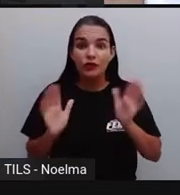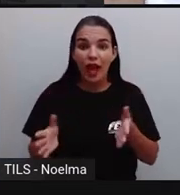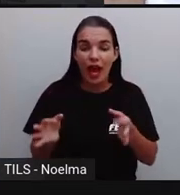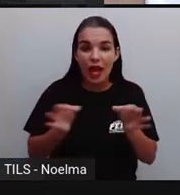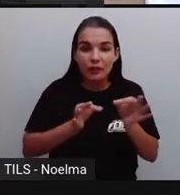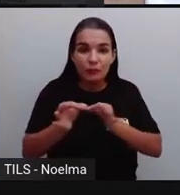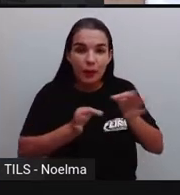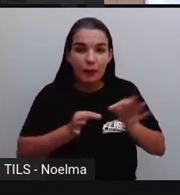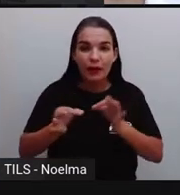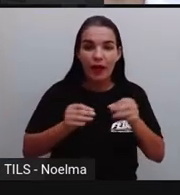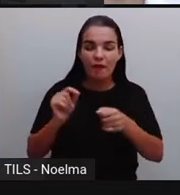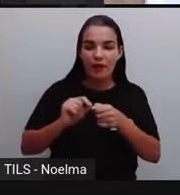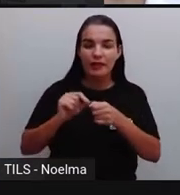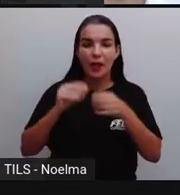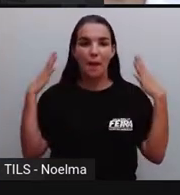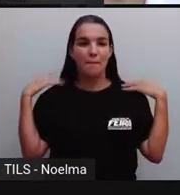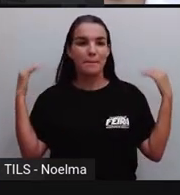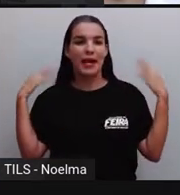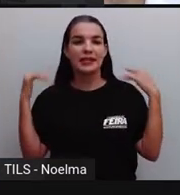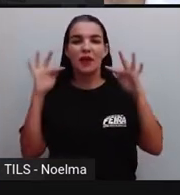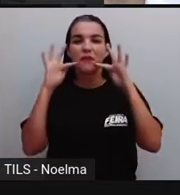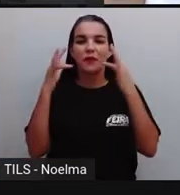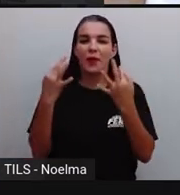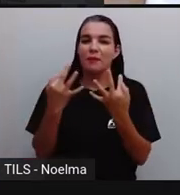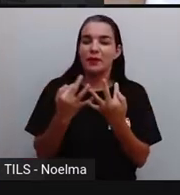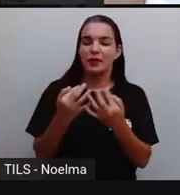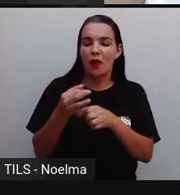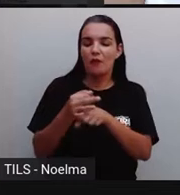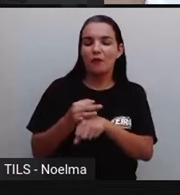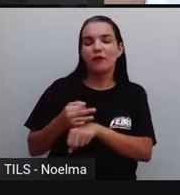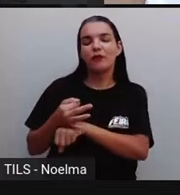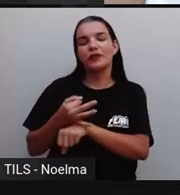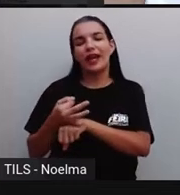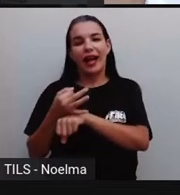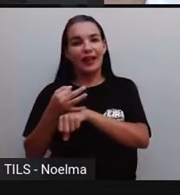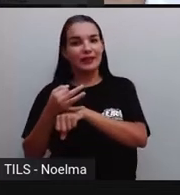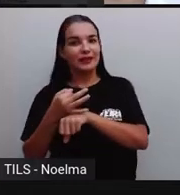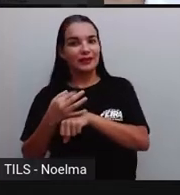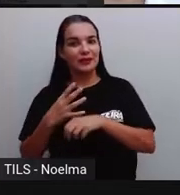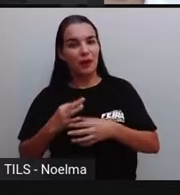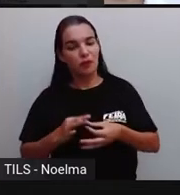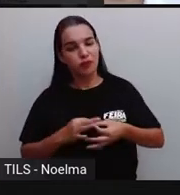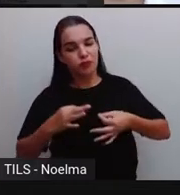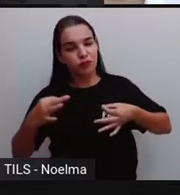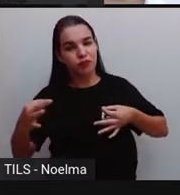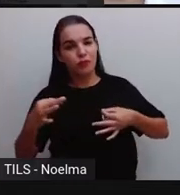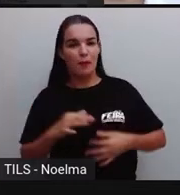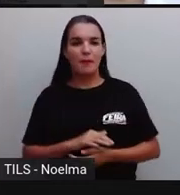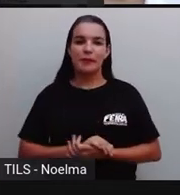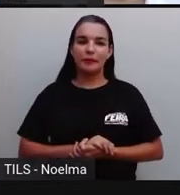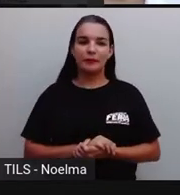Então, resolveram fazer um passeio em família durante o feriadão.